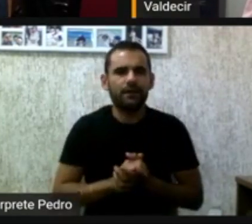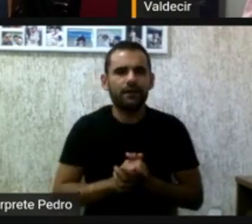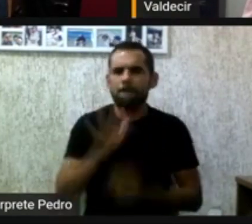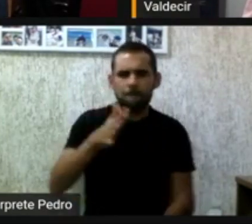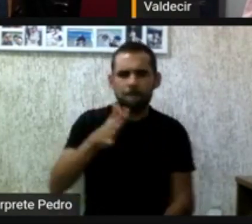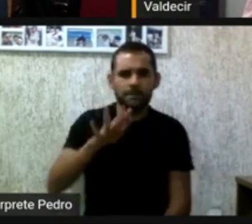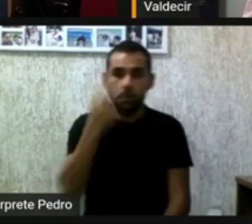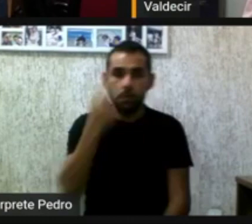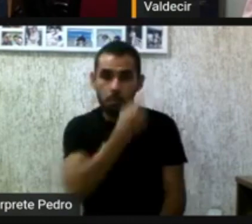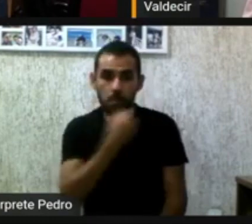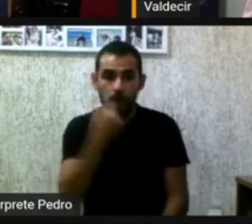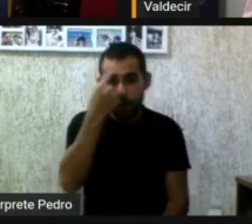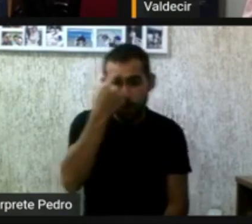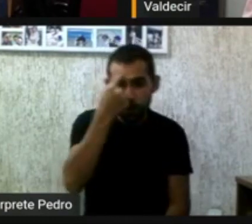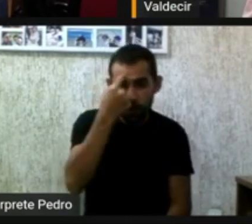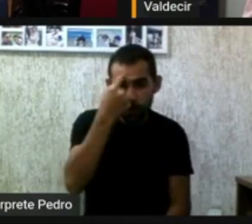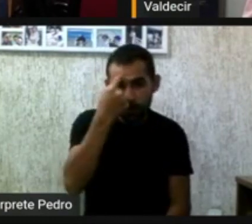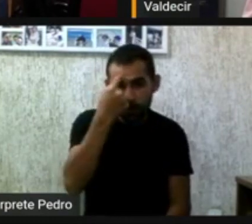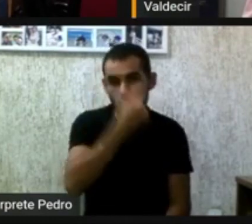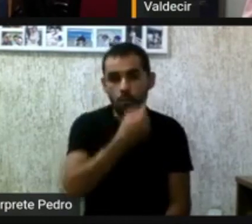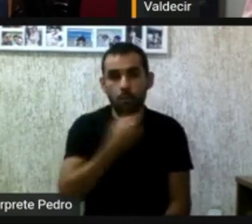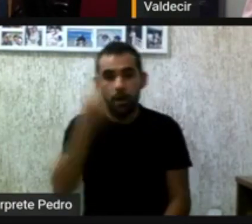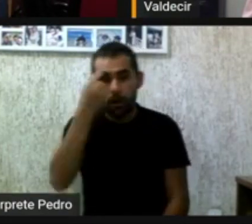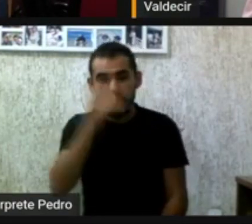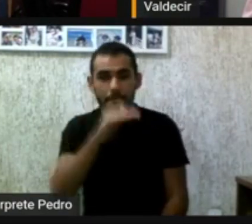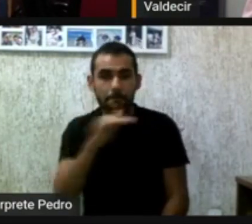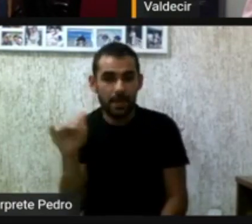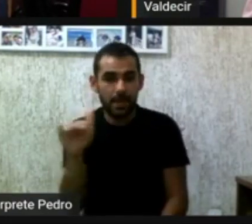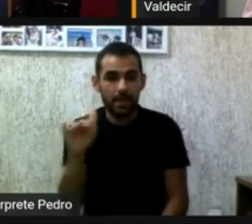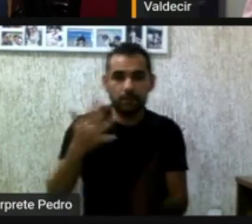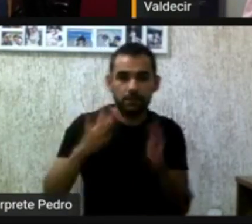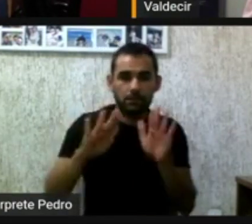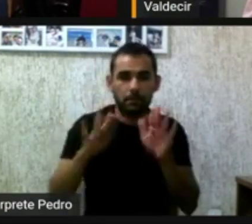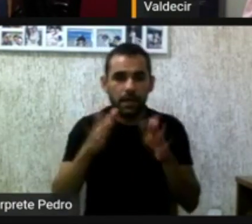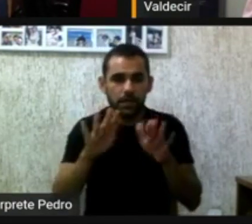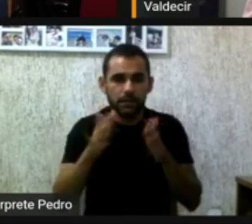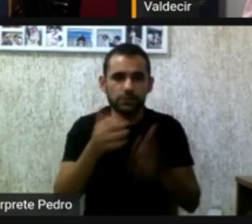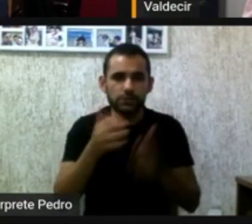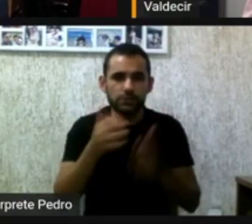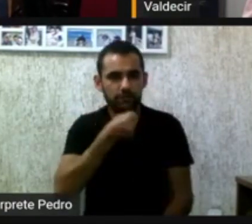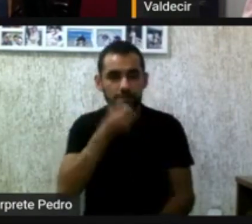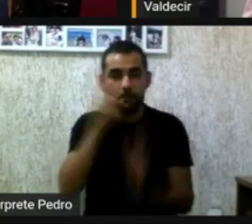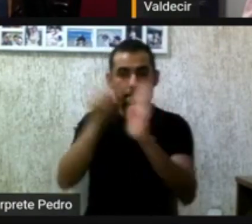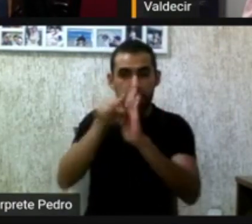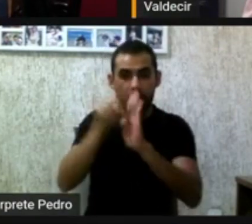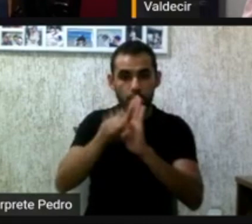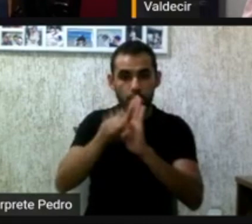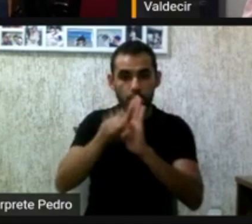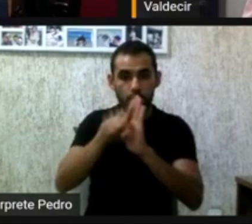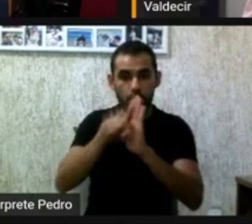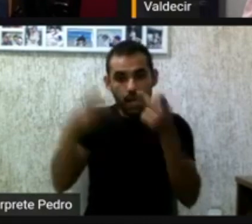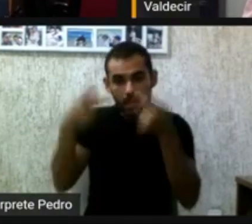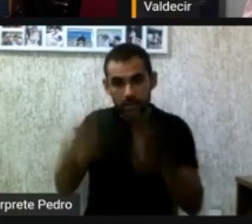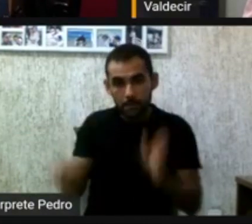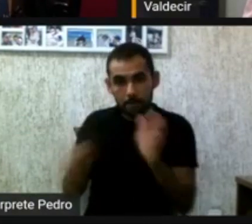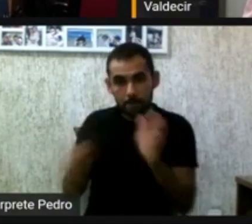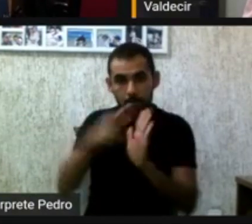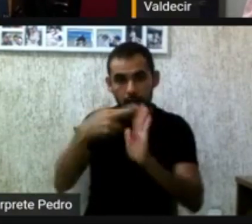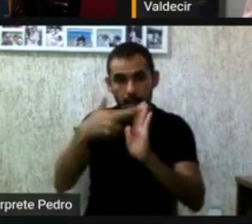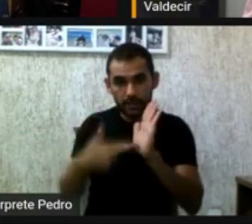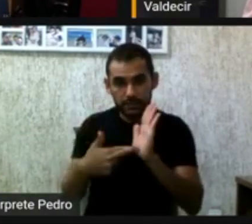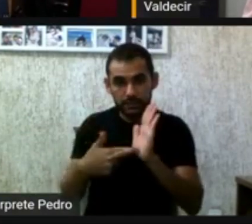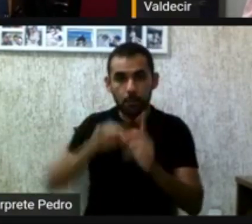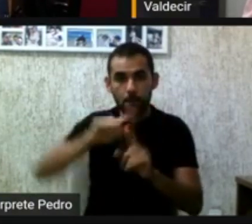uma hora e meia, perdão, de entrevista, sendo perguntas elaboradas aqui pela redação do Mais Vertentes e também